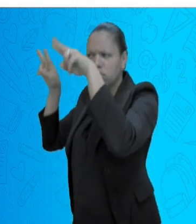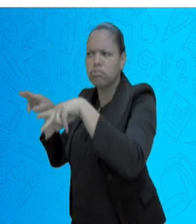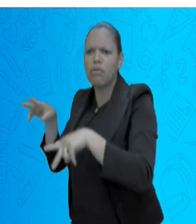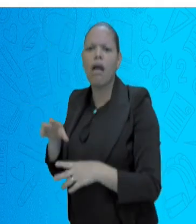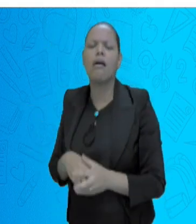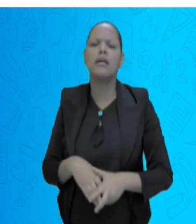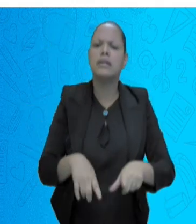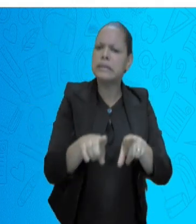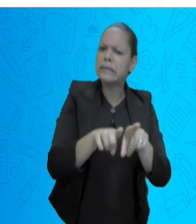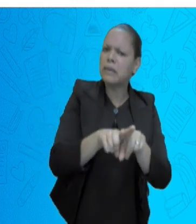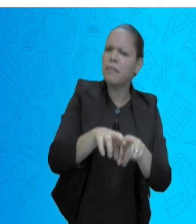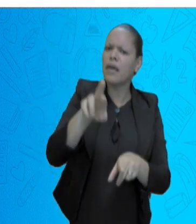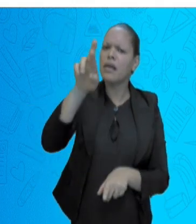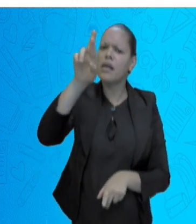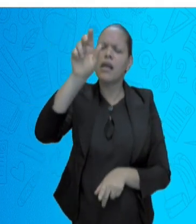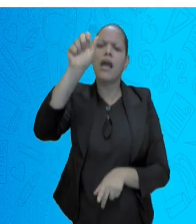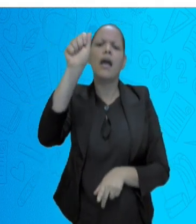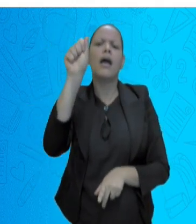T.